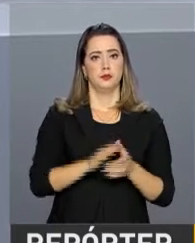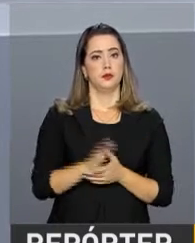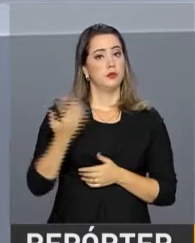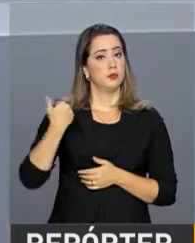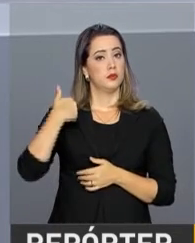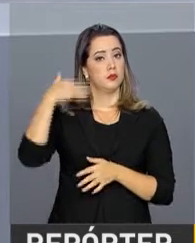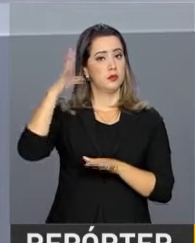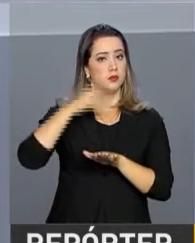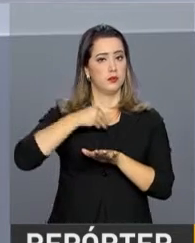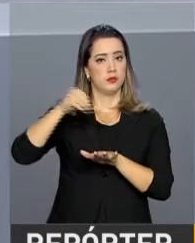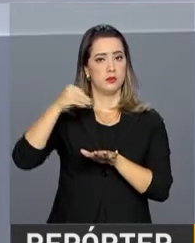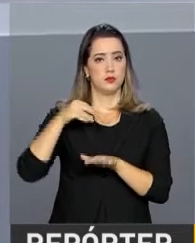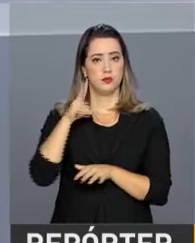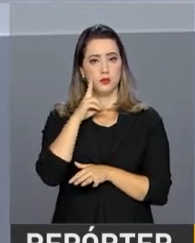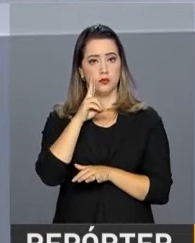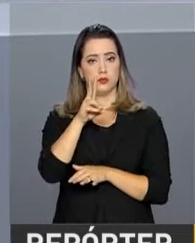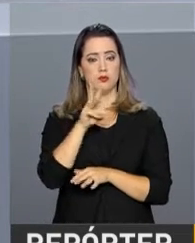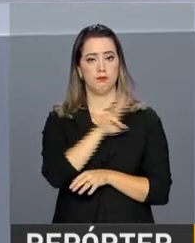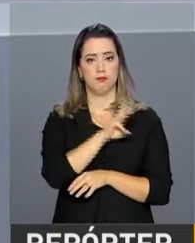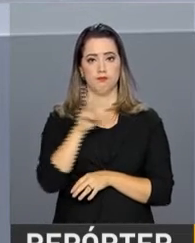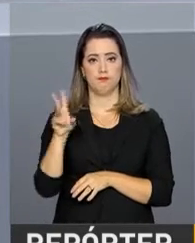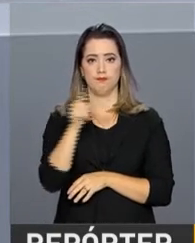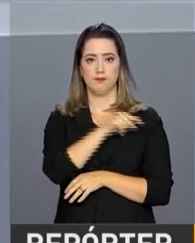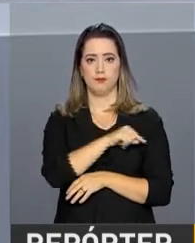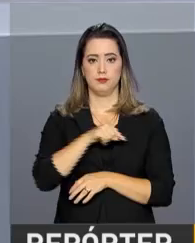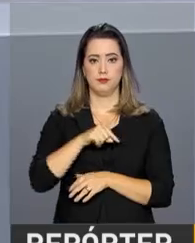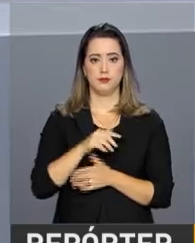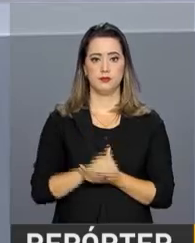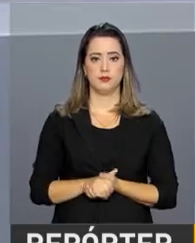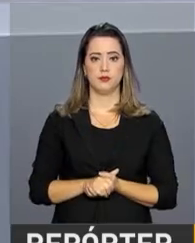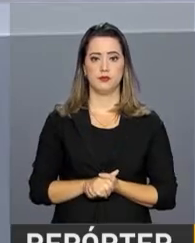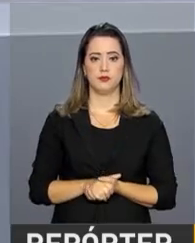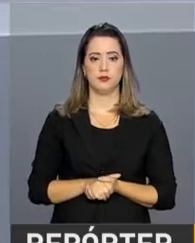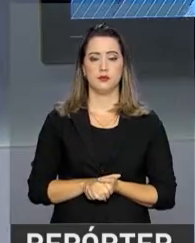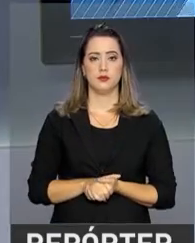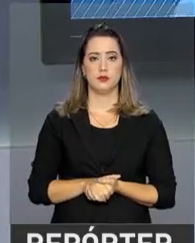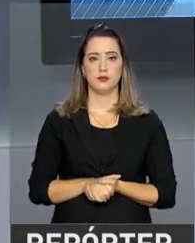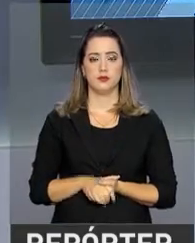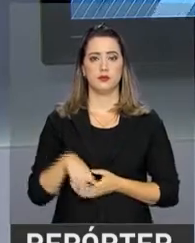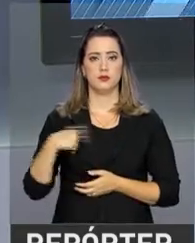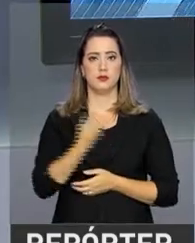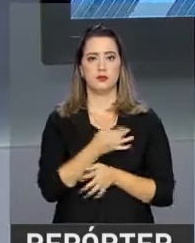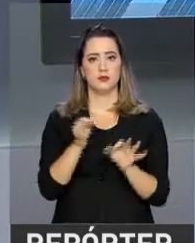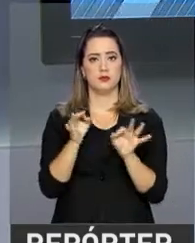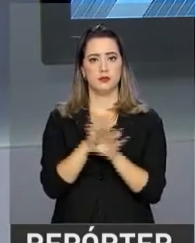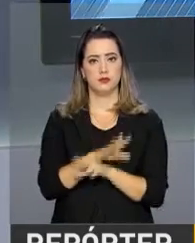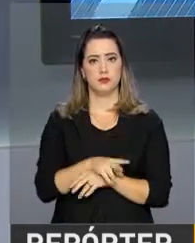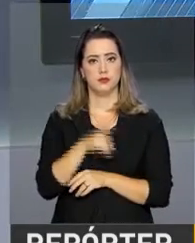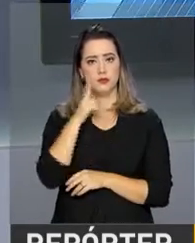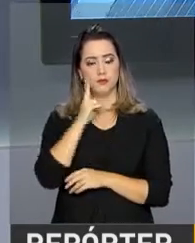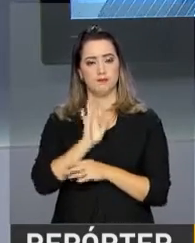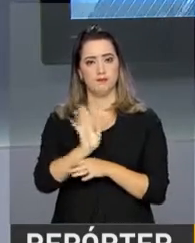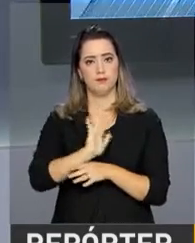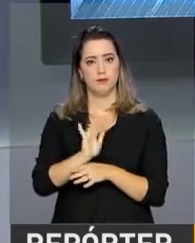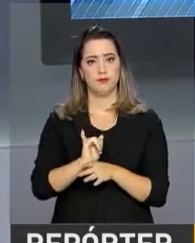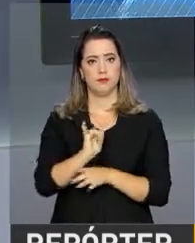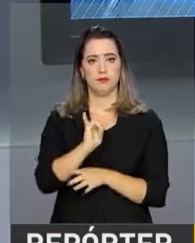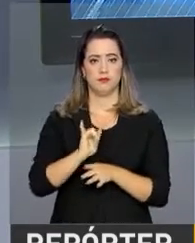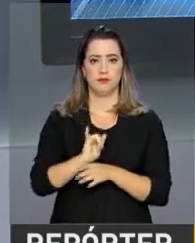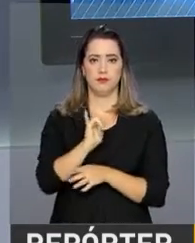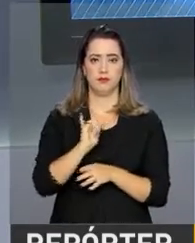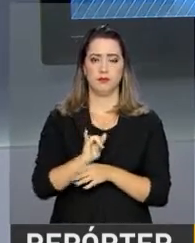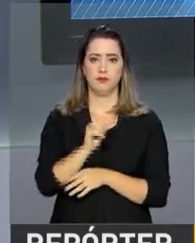mais informações, acesse o site do evento que você vê aí na sua tela. E nós ficamos por aqui. Você pode rever